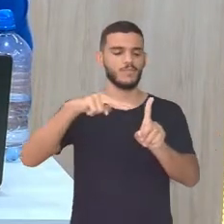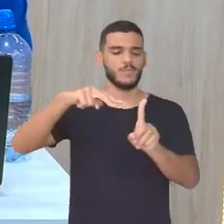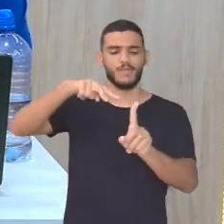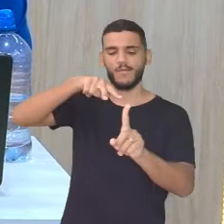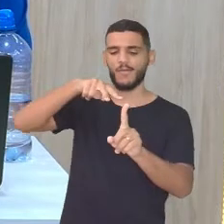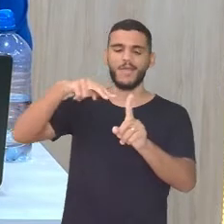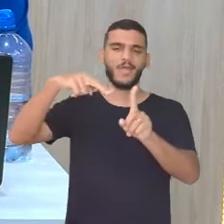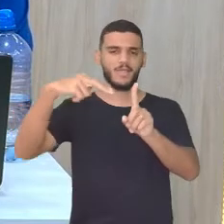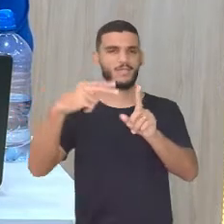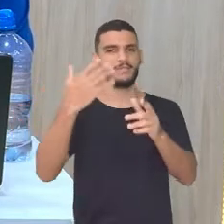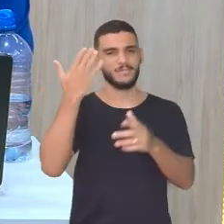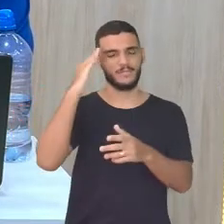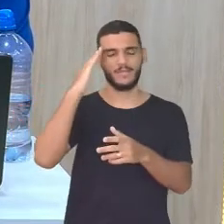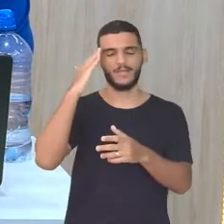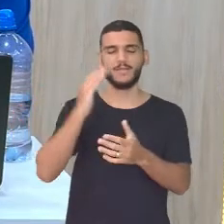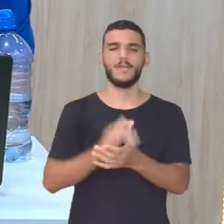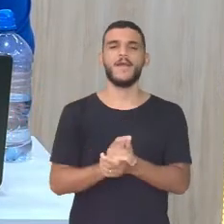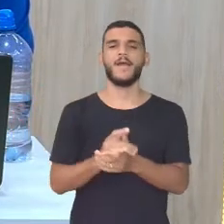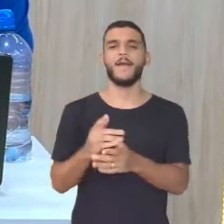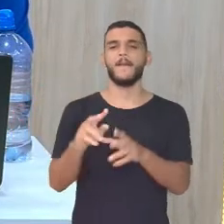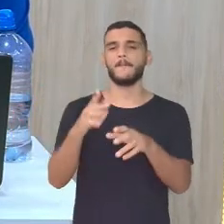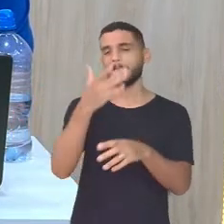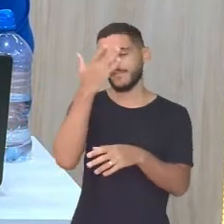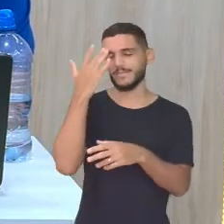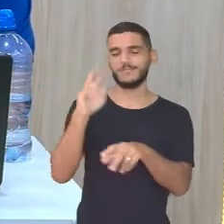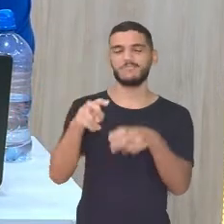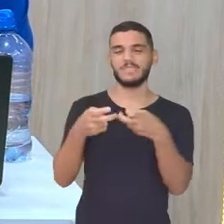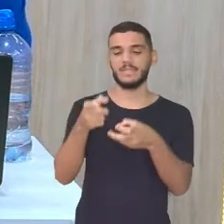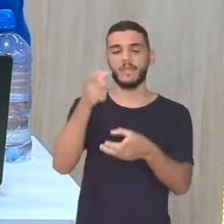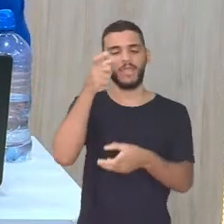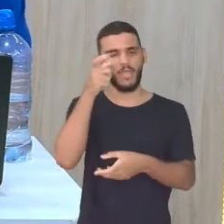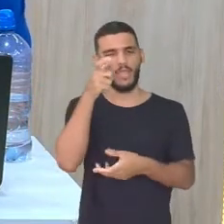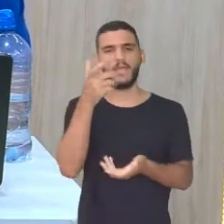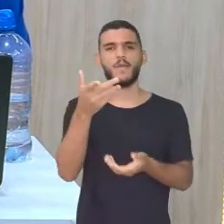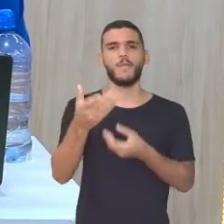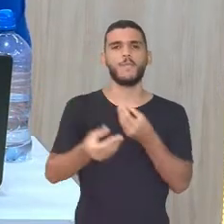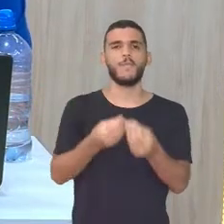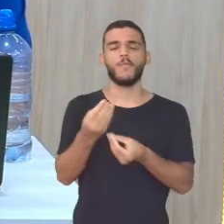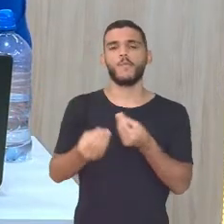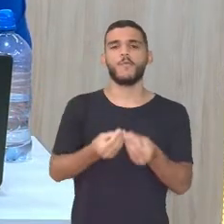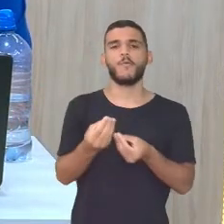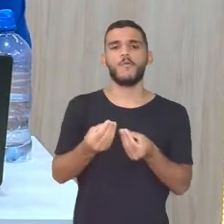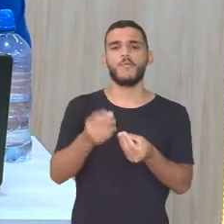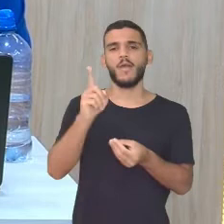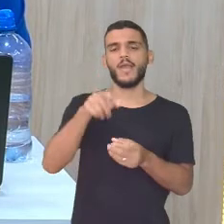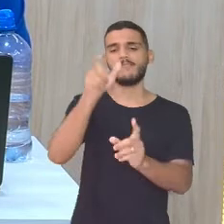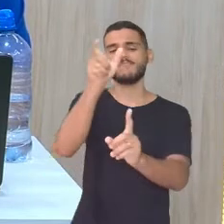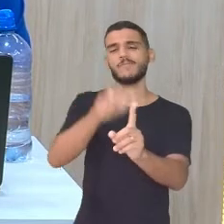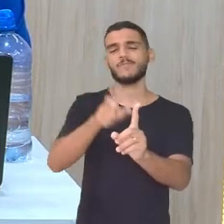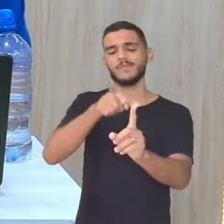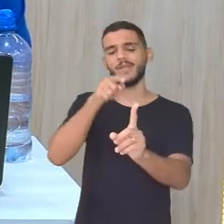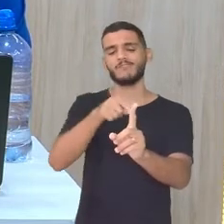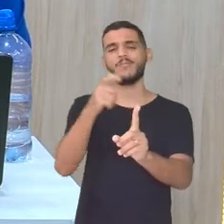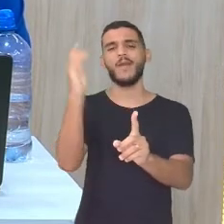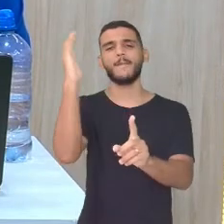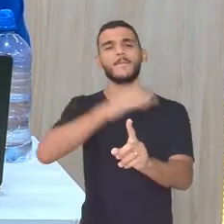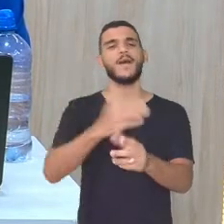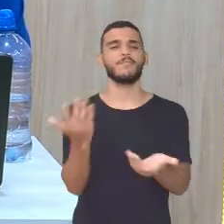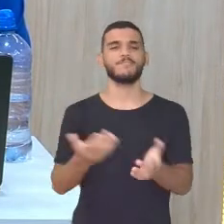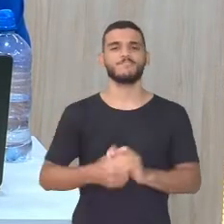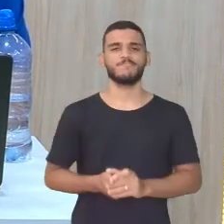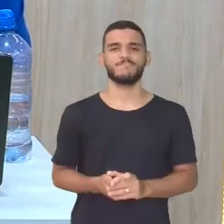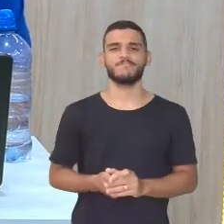jogo interessante, né? O que é que faz um personagem ser entendido como mal? Porque, olha, se nos contos de